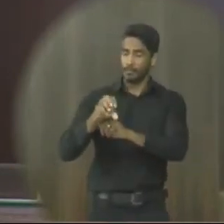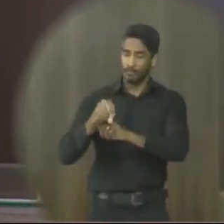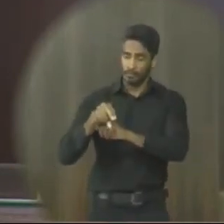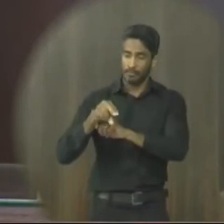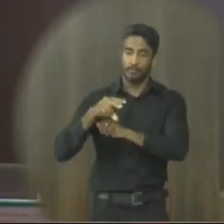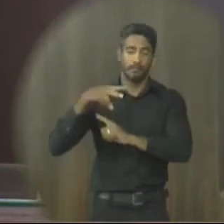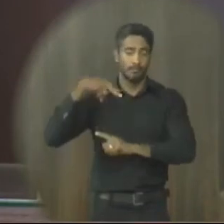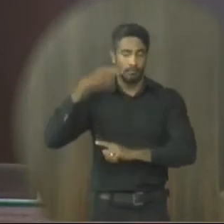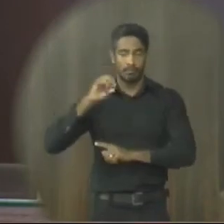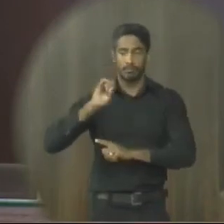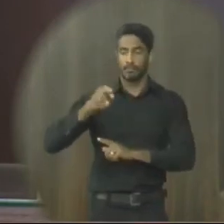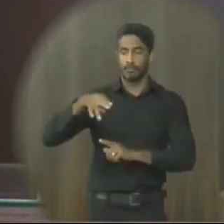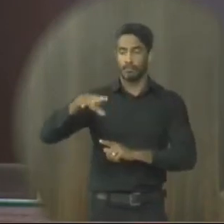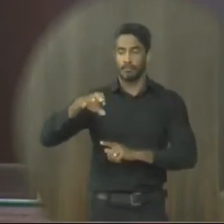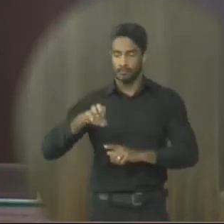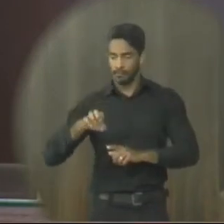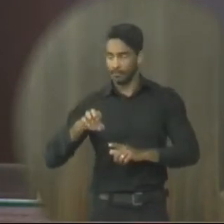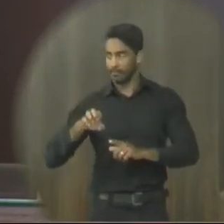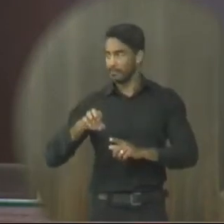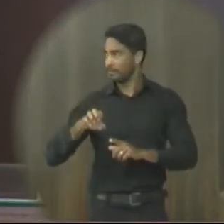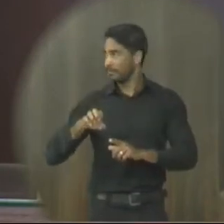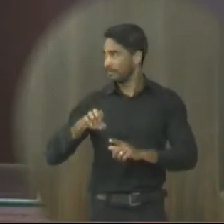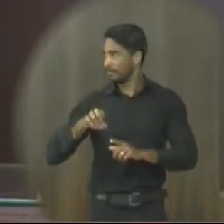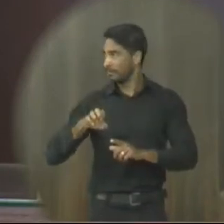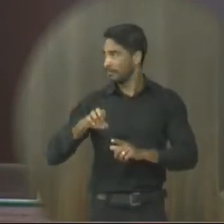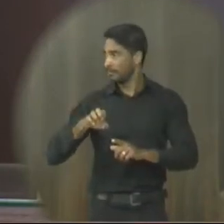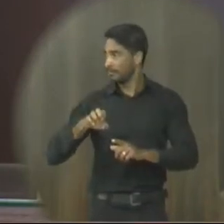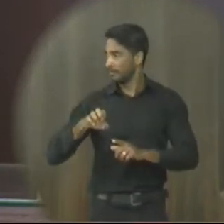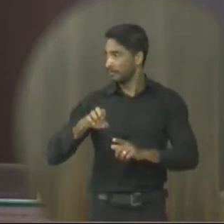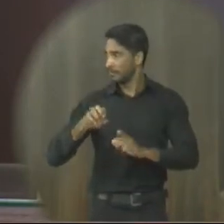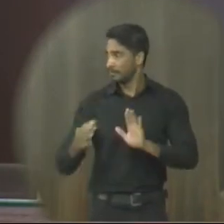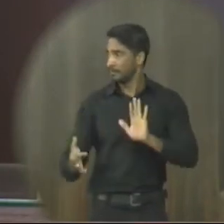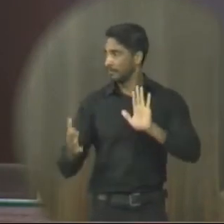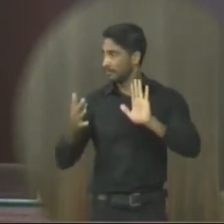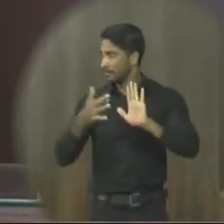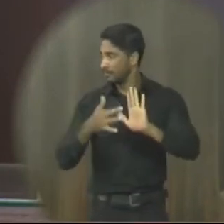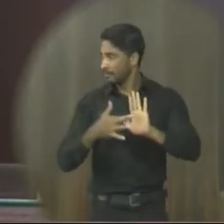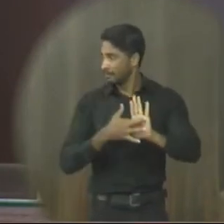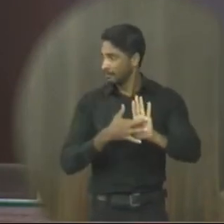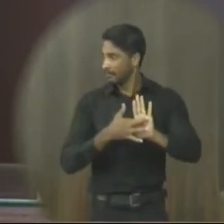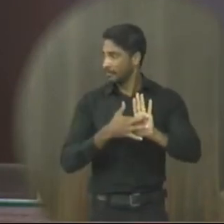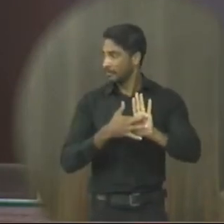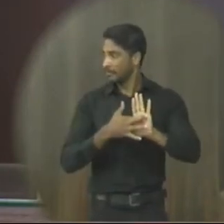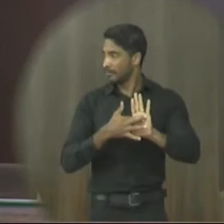vereadora Islane Pedro, se conforme preconiza o regimento interno desse poder,